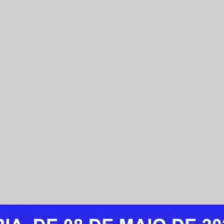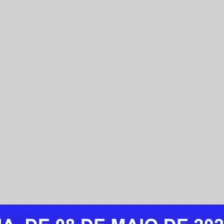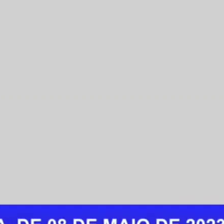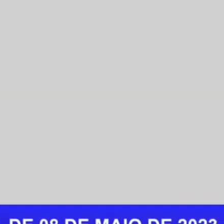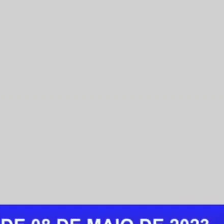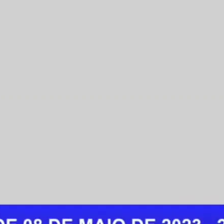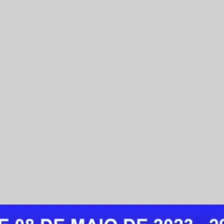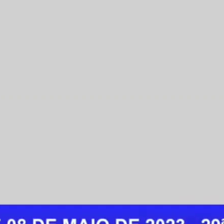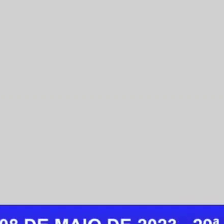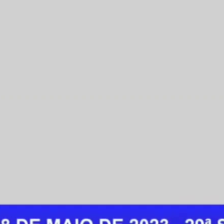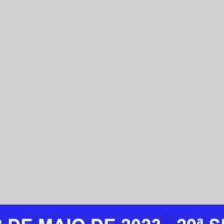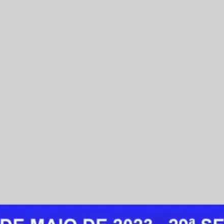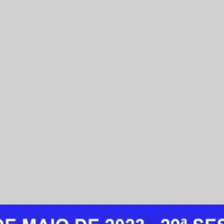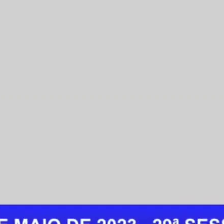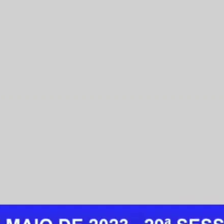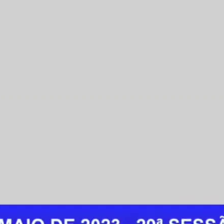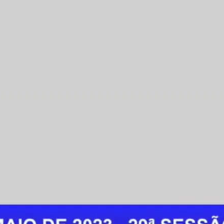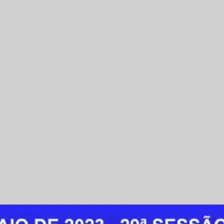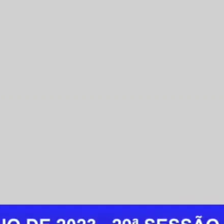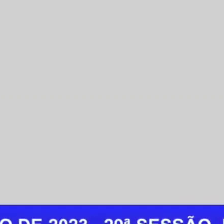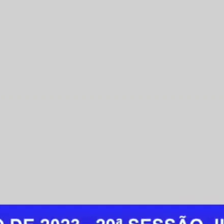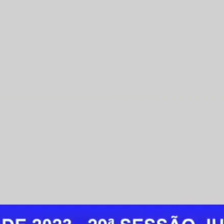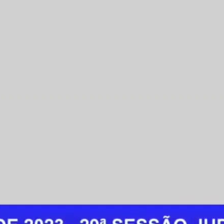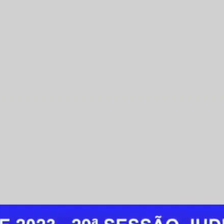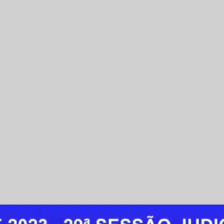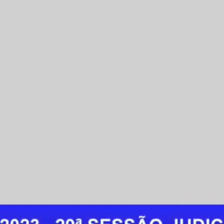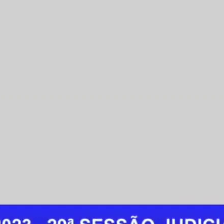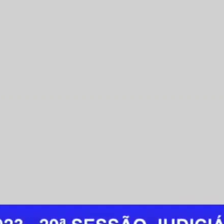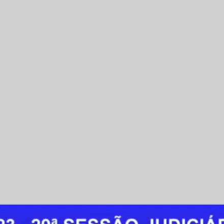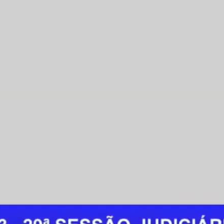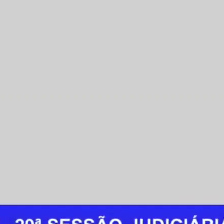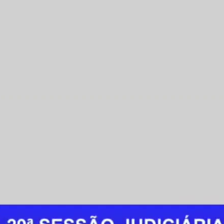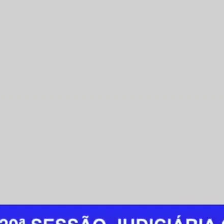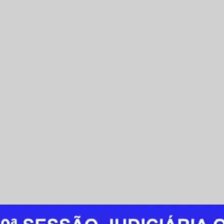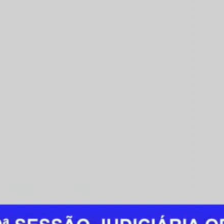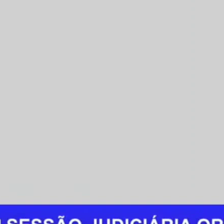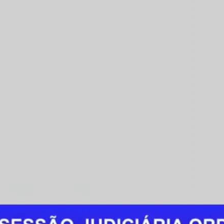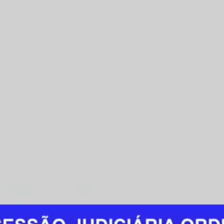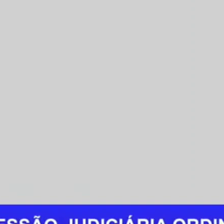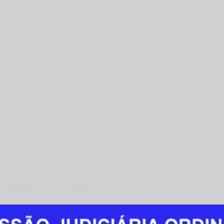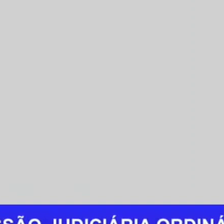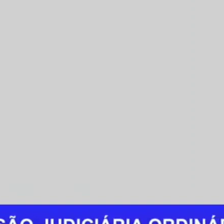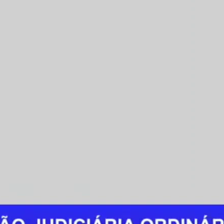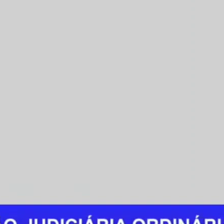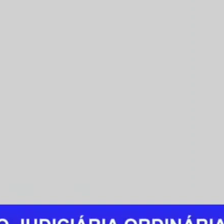no canto inferior da tela barra azul, 29ª Sessão Judiciária Ordinária, de